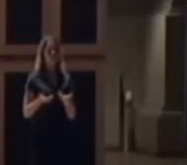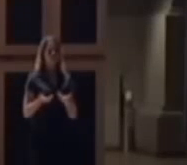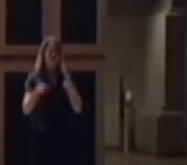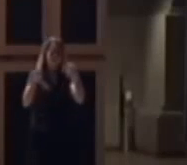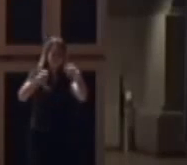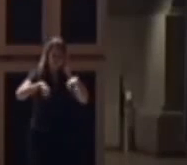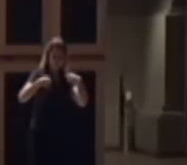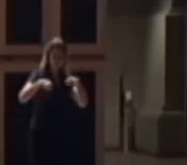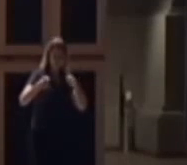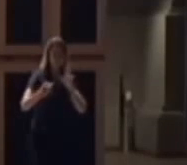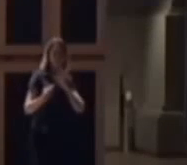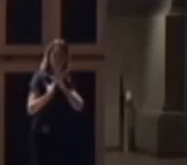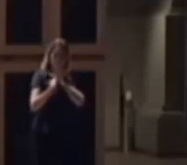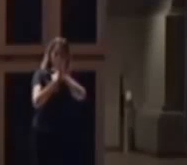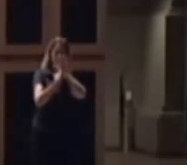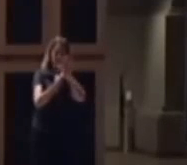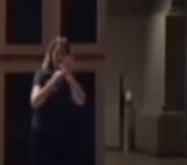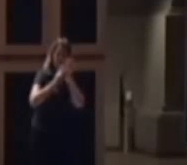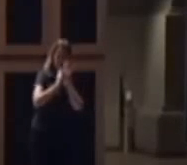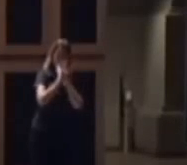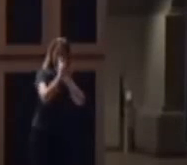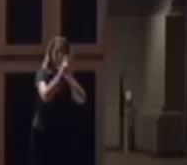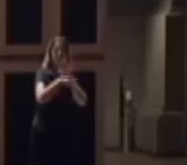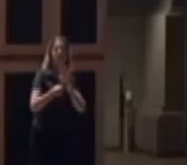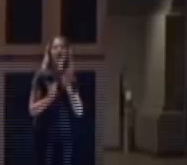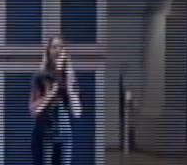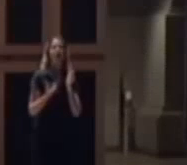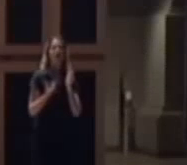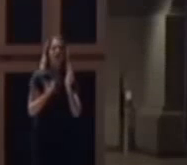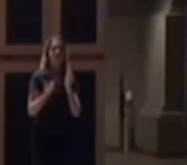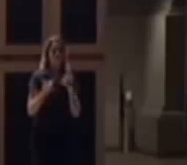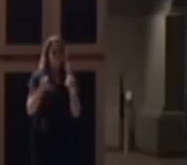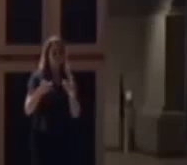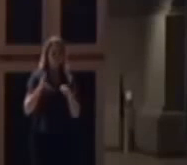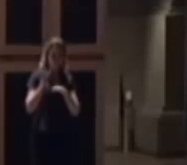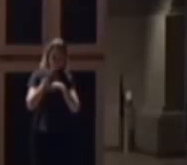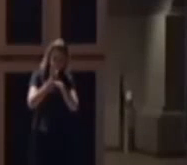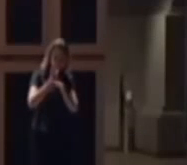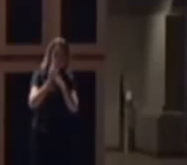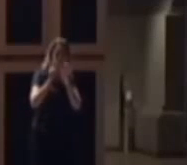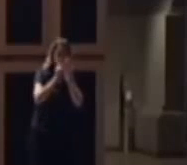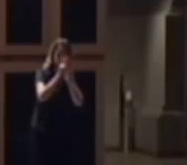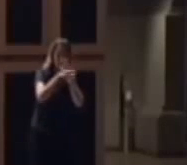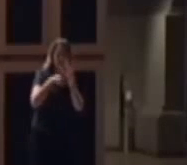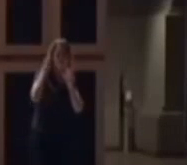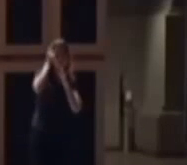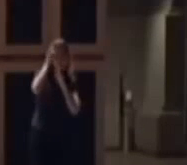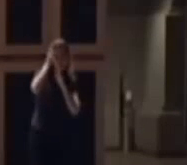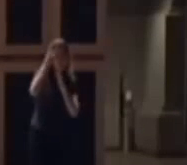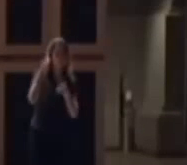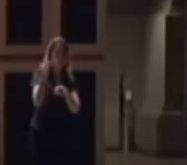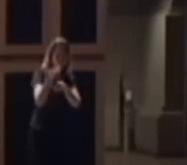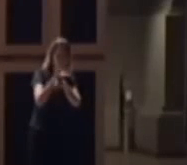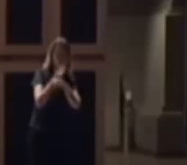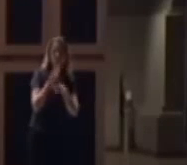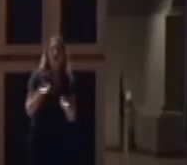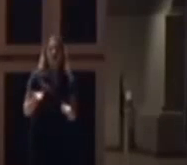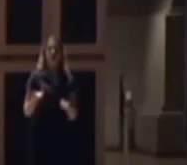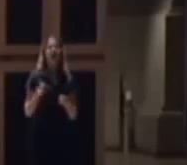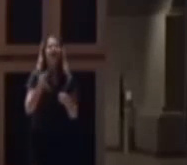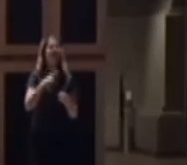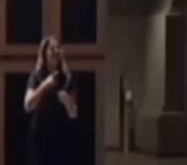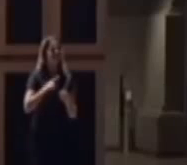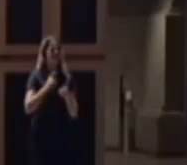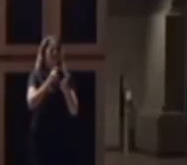modelos diversos para poder atender a diversidade cultural, existem muitos instrumentos de